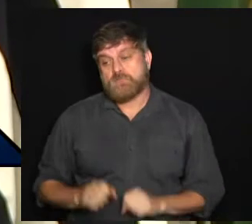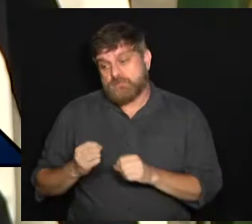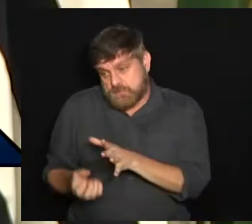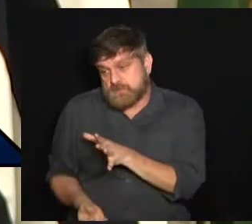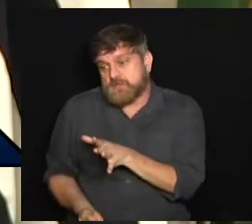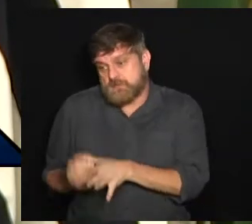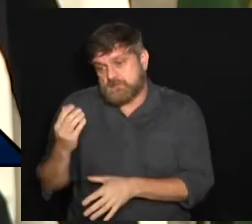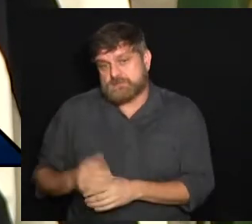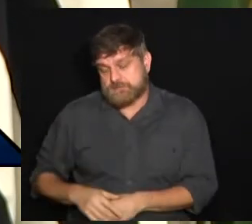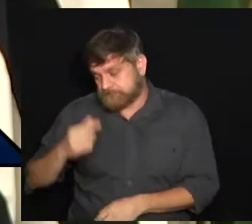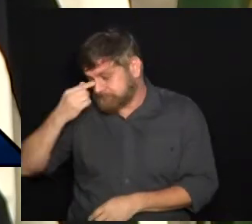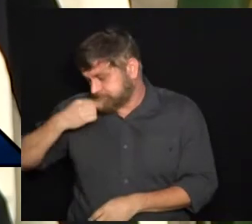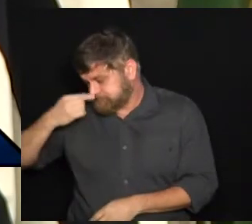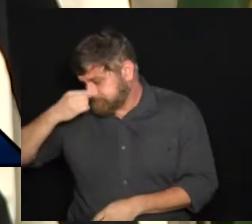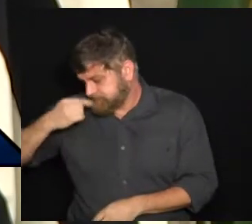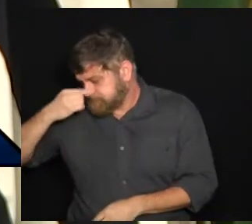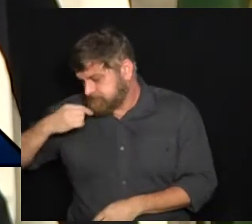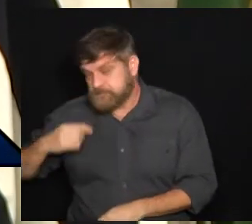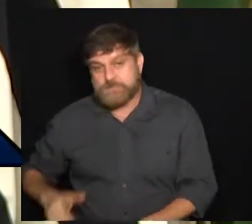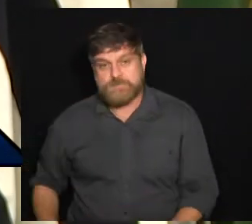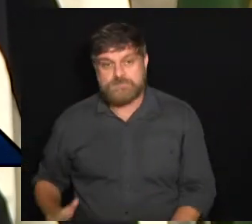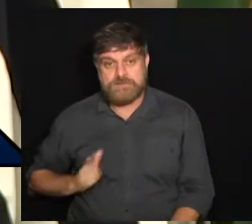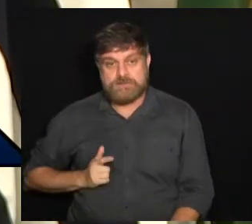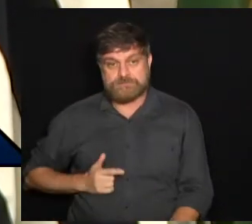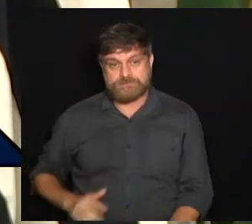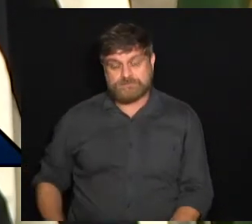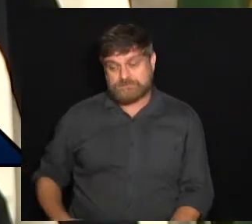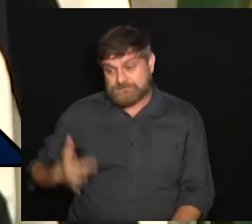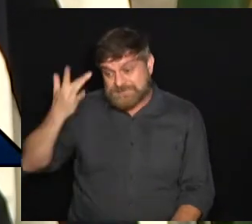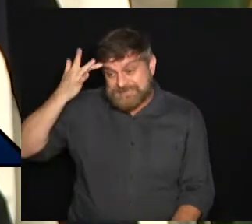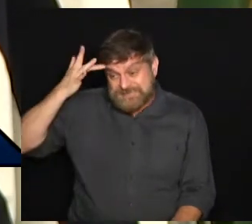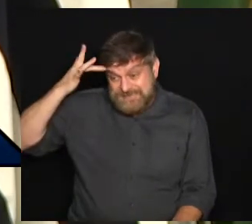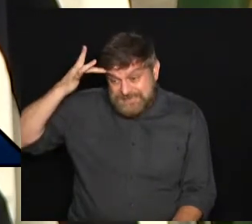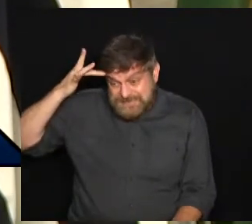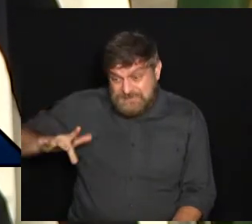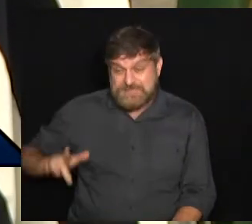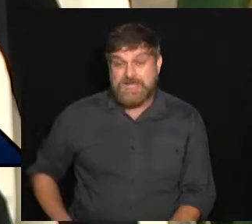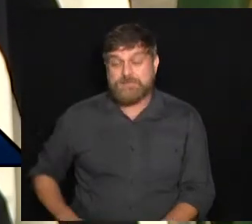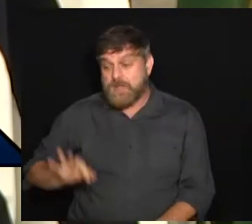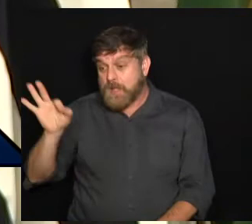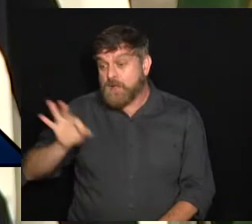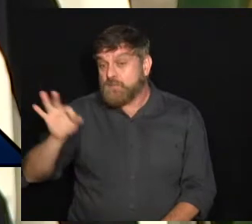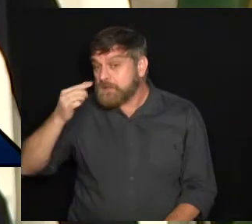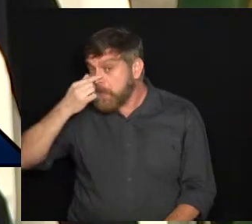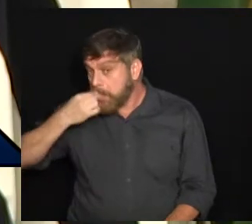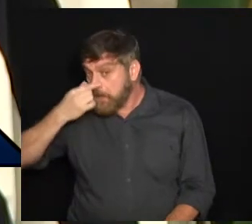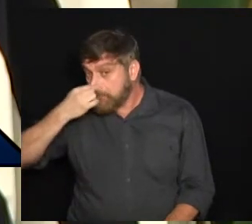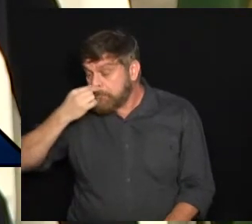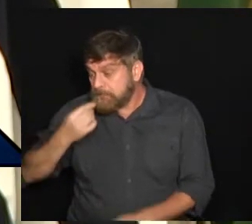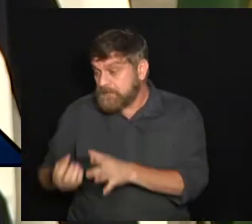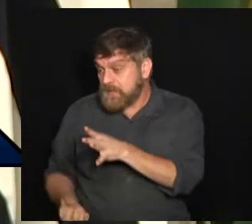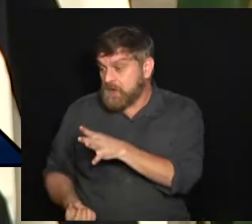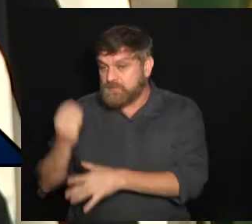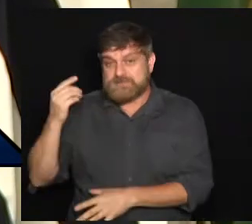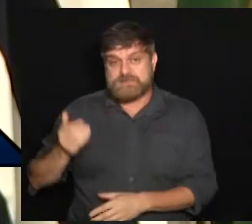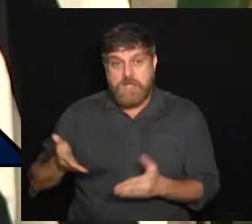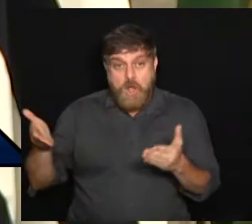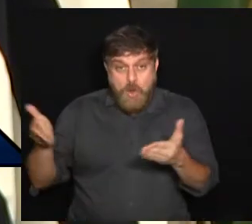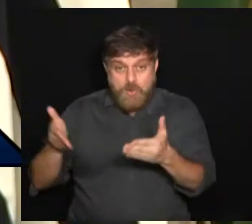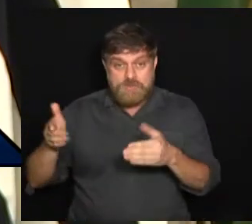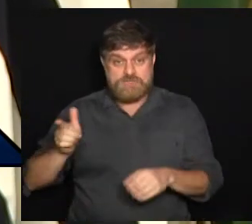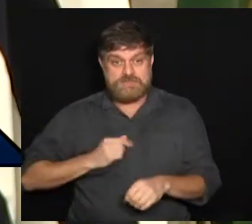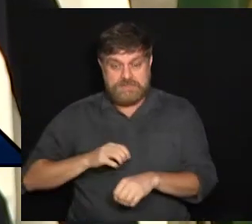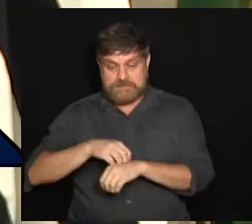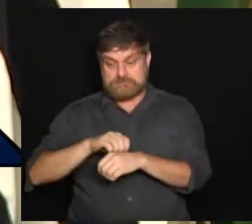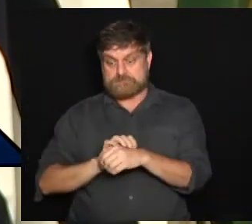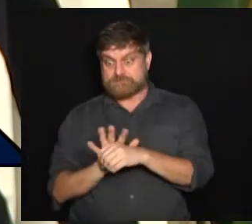estar com um quadro gripal é muito alta, né, e embora a gente ainda não saiba qual que é o percentual dos quadros gripais que estão hoje acontecendo na comunidade são provocados